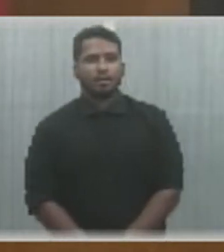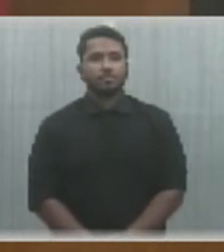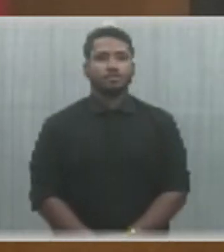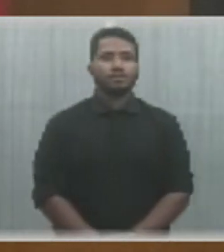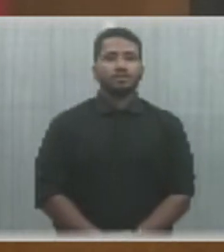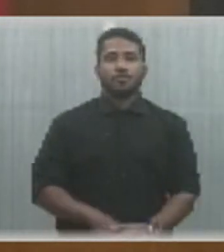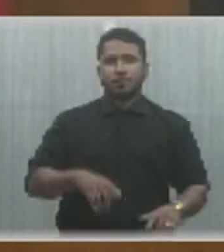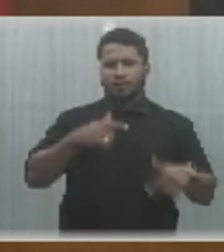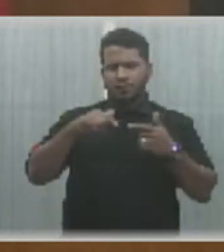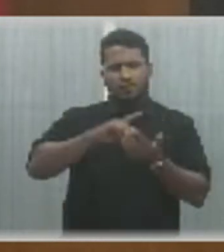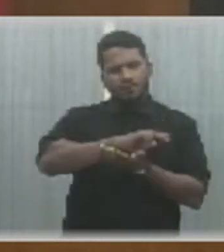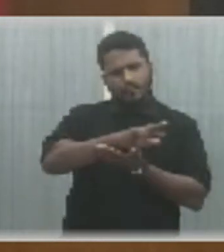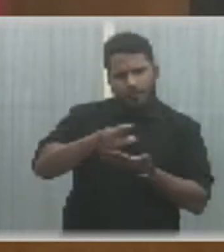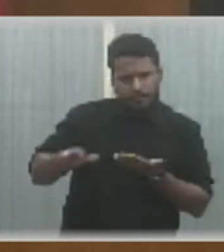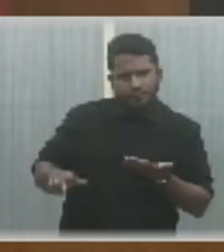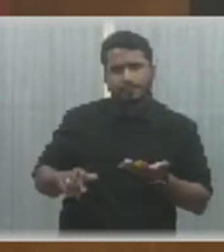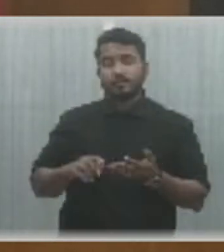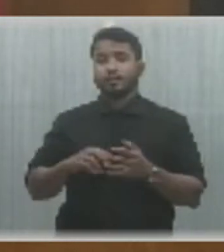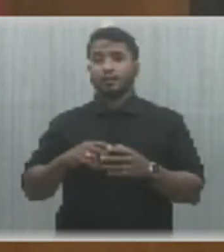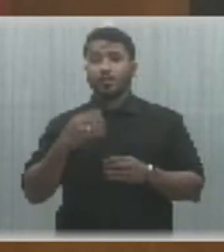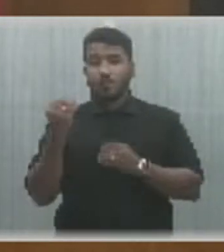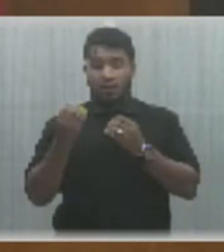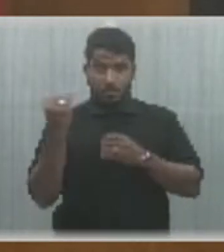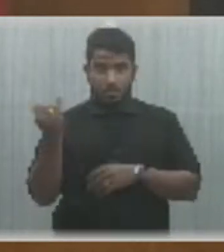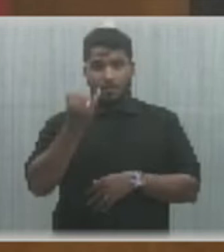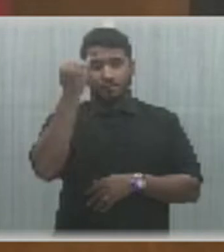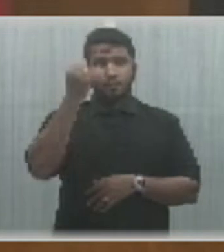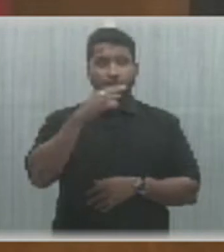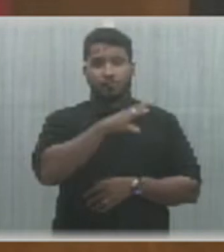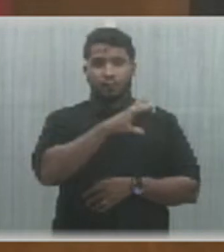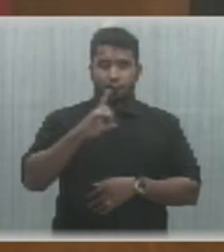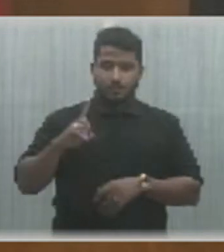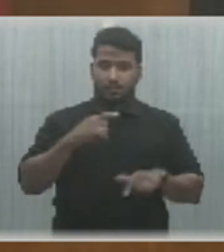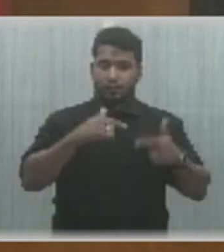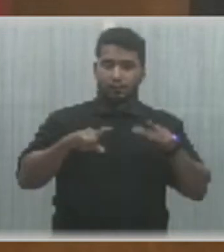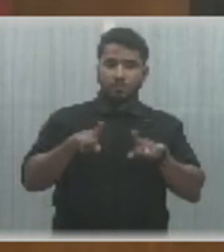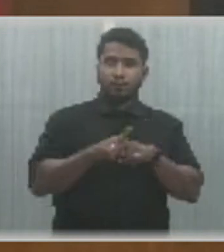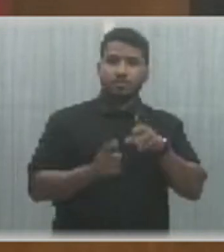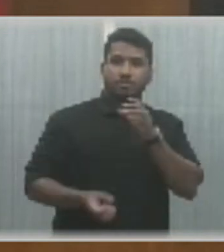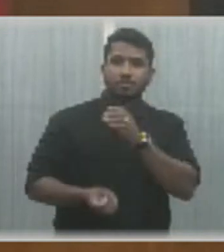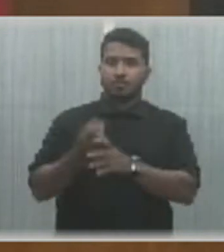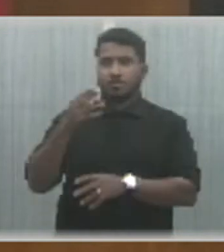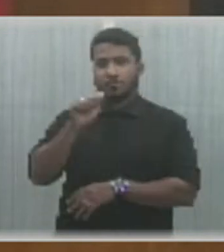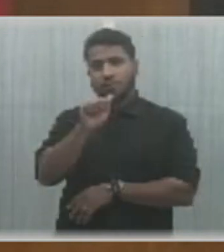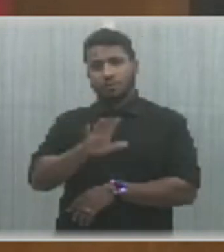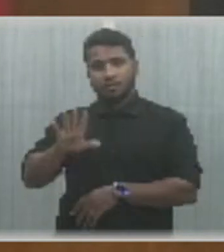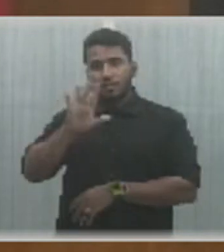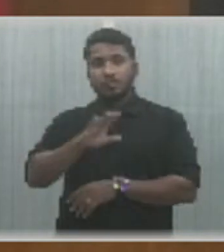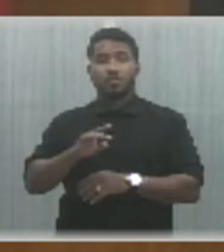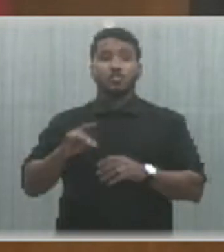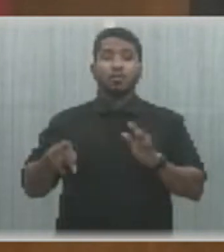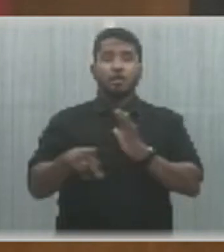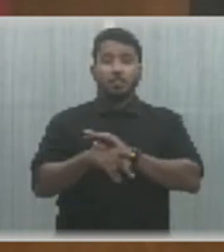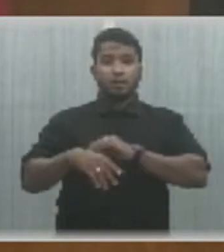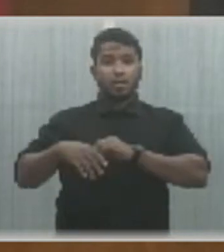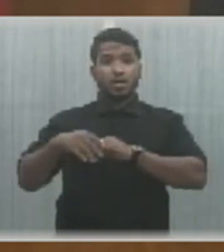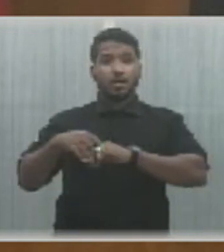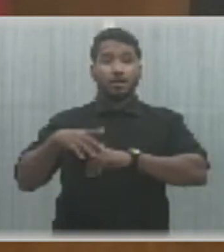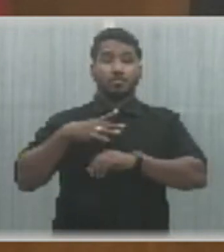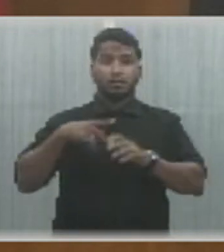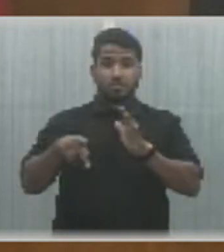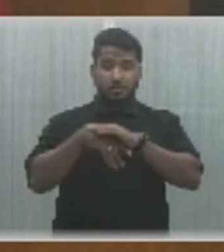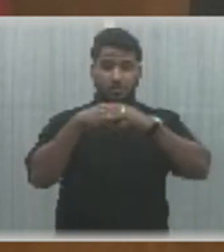exerceu diversos cargos relevantes em sua coordenação, trabalhou na criação da Associação dos Ex-Agrônomos do Piauí.